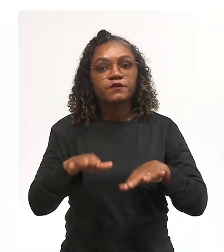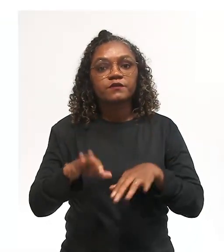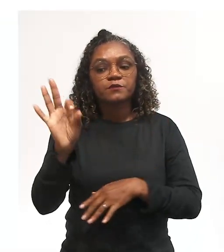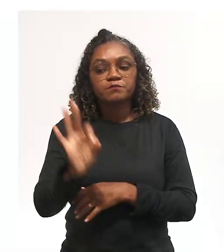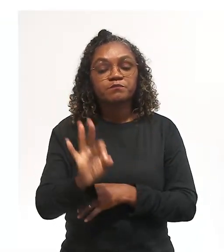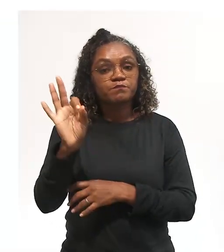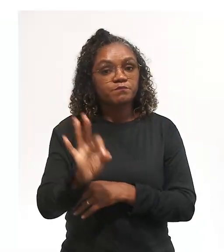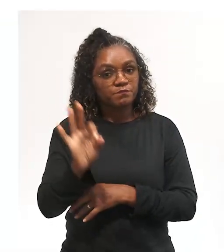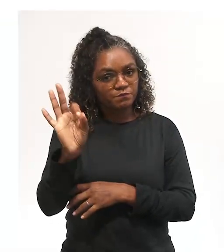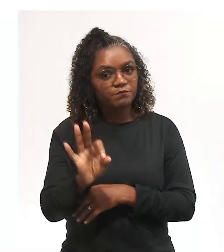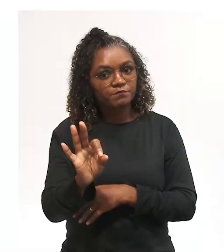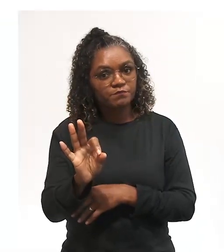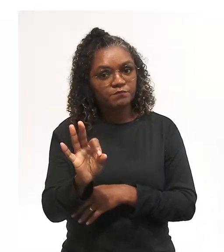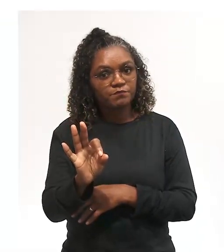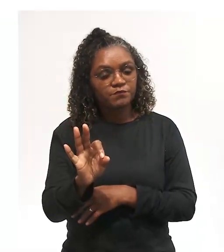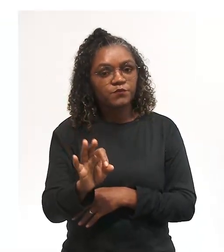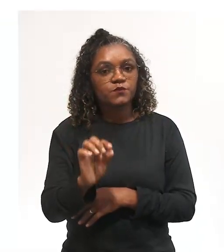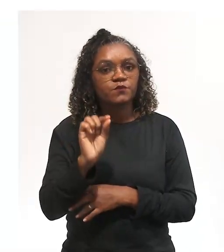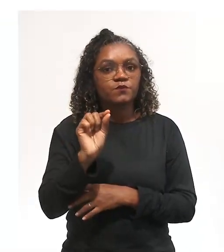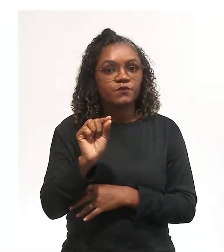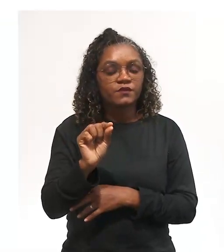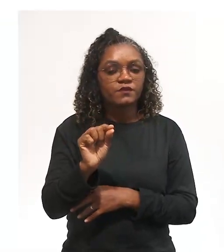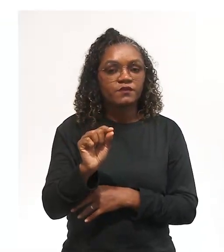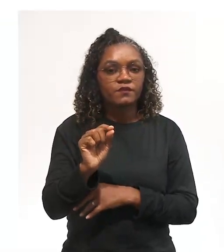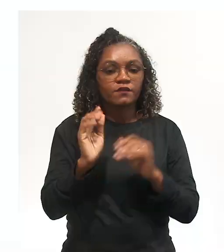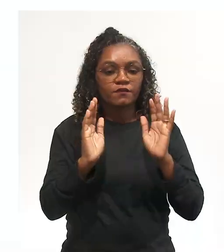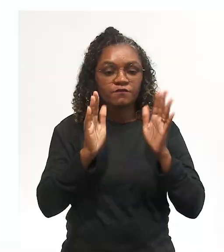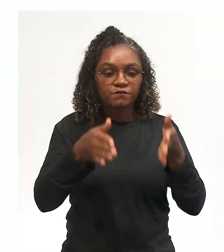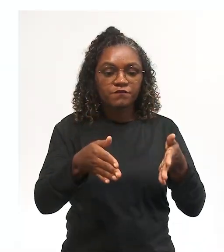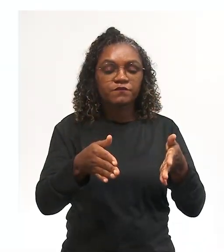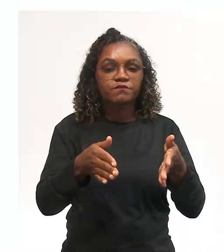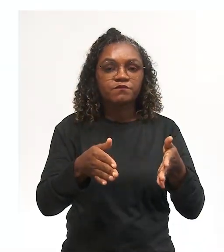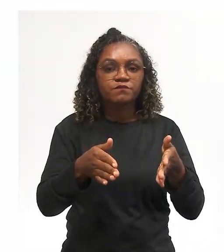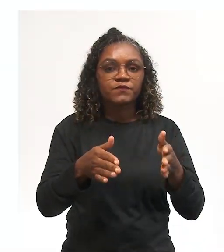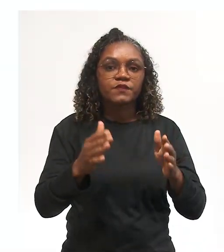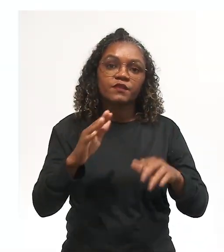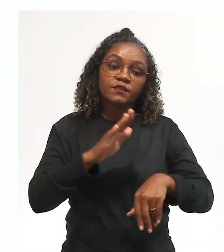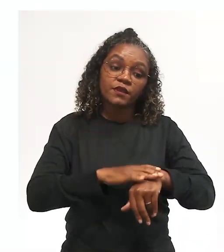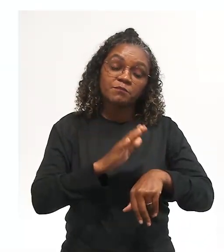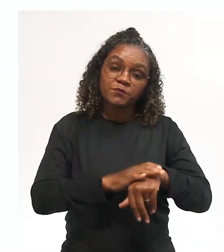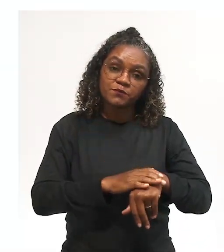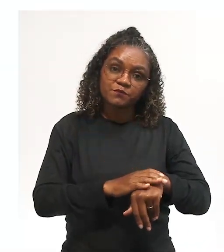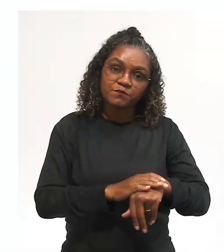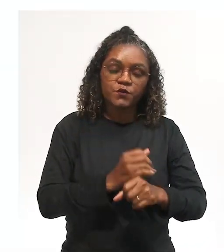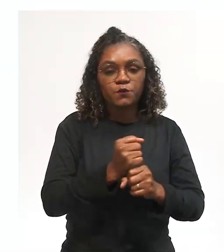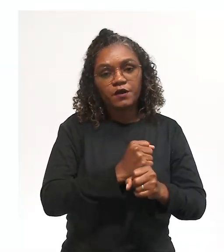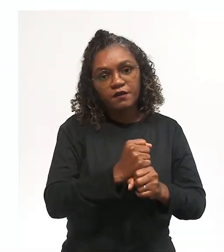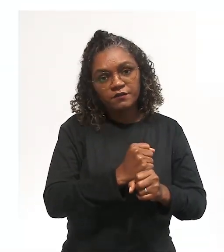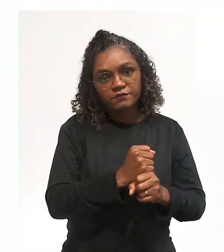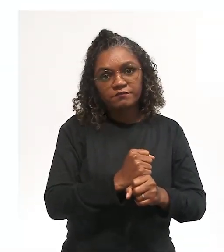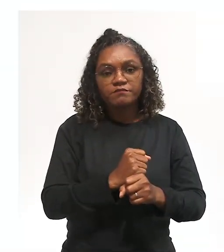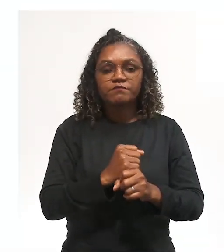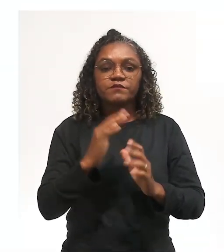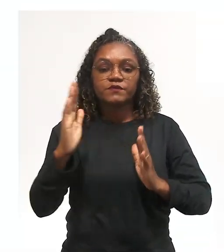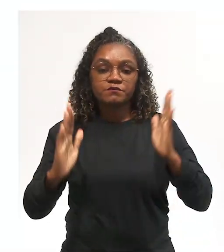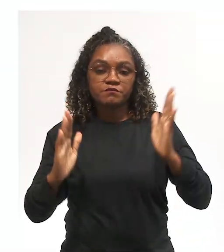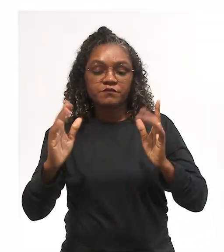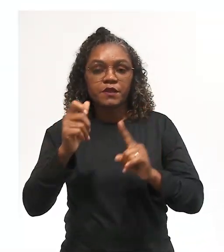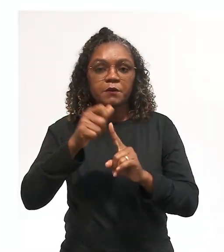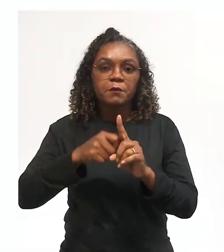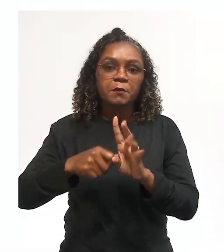ou percentual, que sempre se refere a uma unidade de tempo. Ano, semestre,